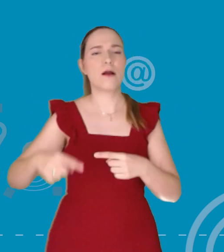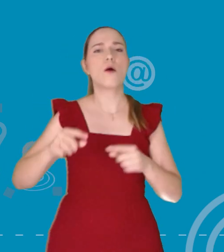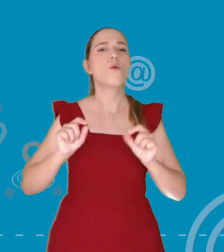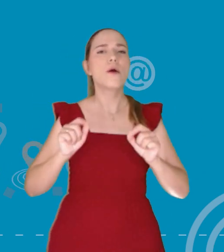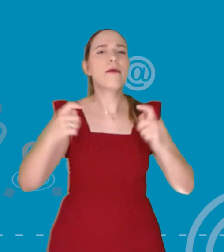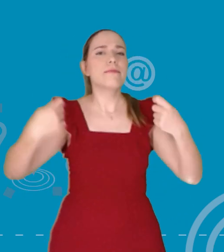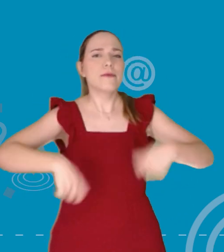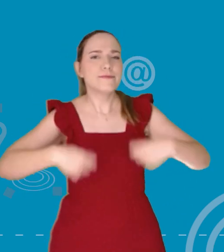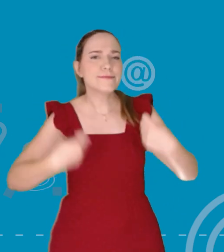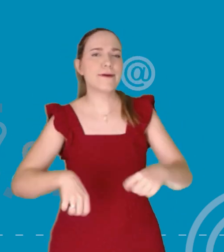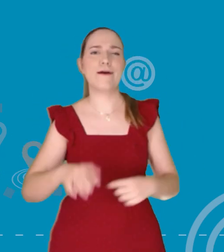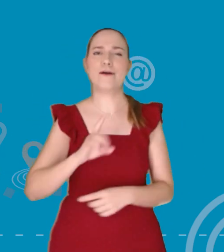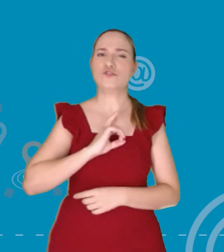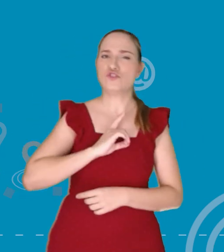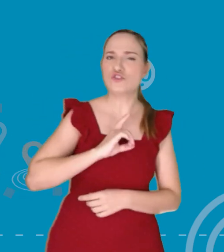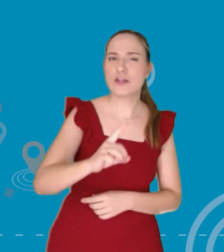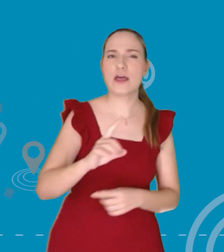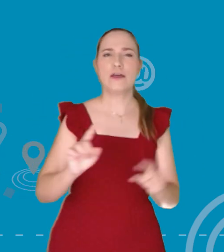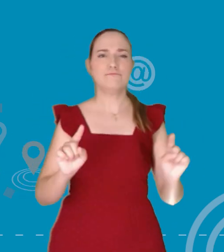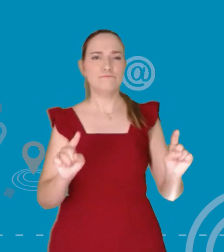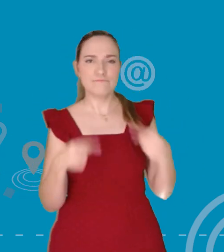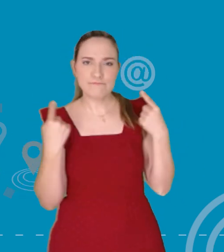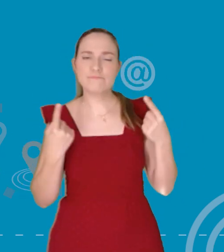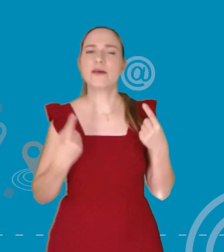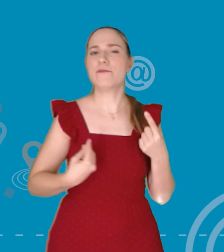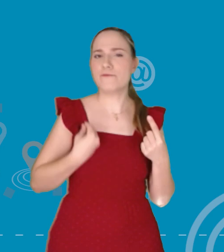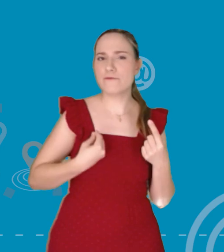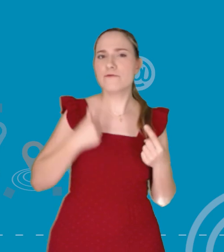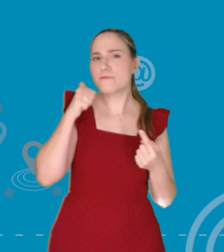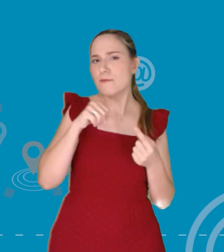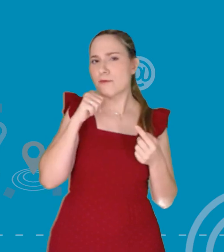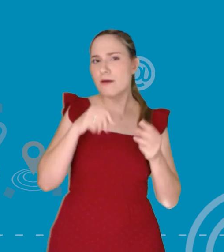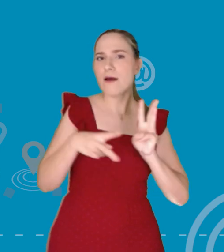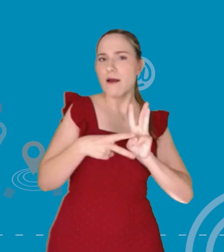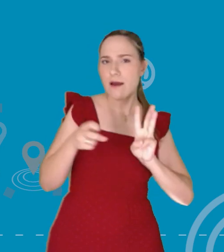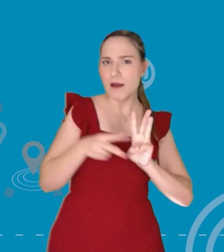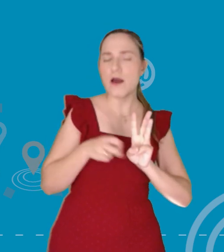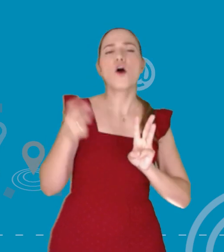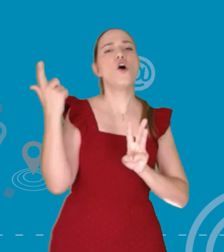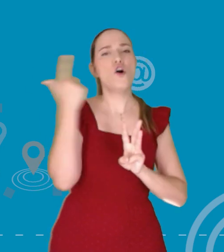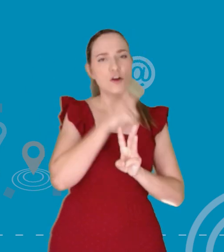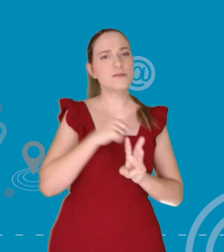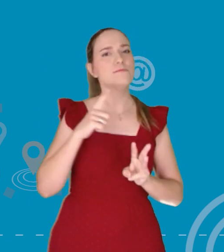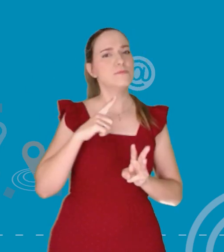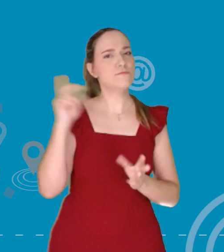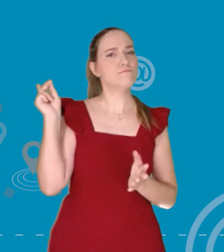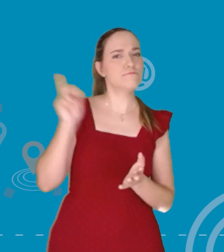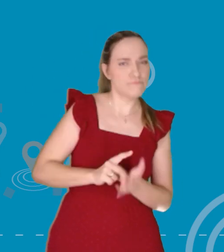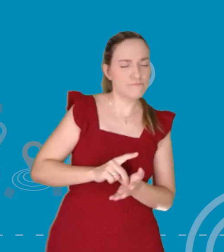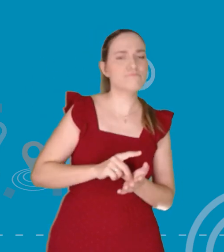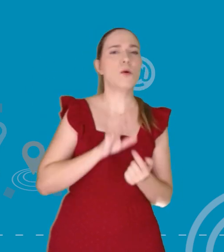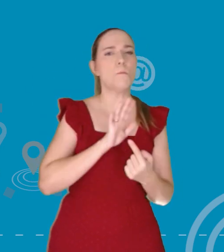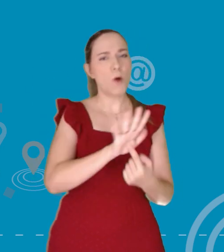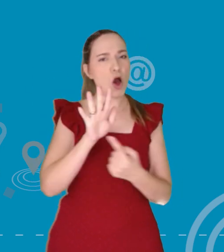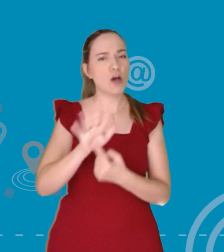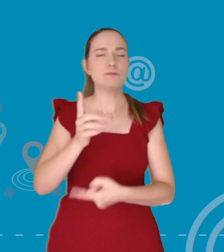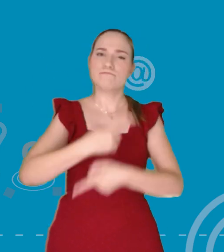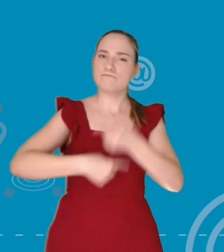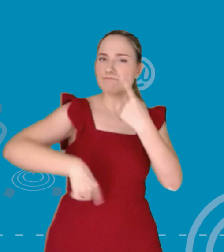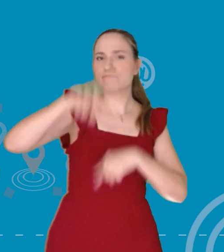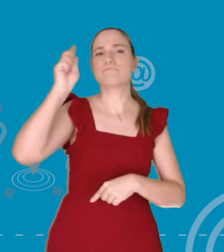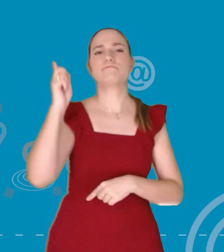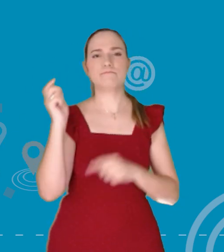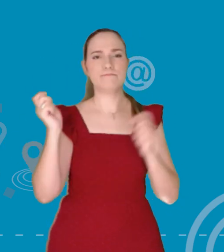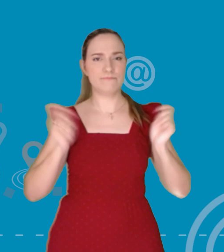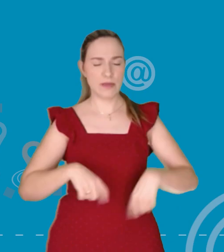necessidades, direitos e desafios vividos por essas mulheres sejam cada vez maiores.